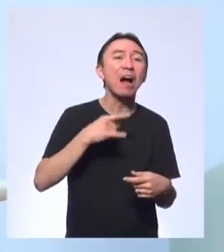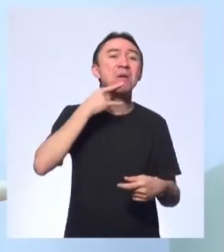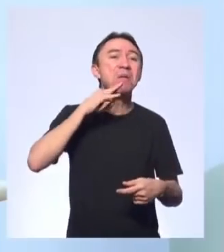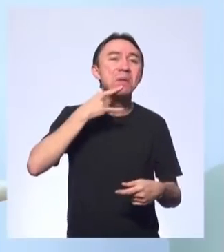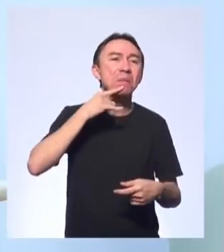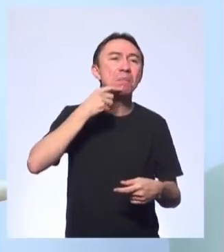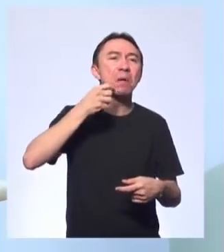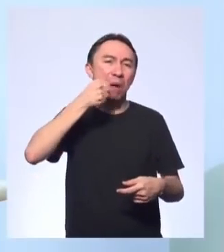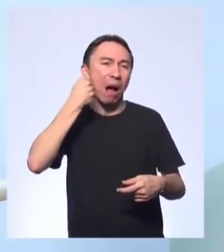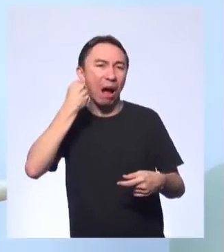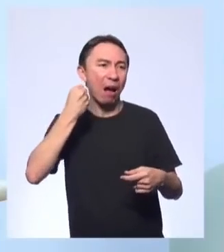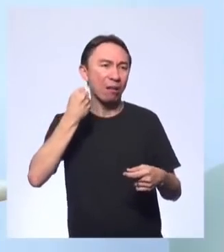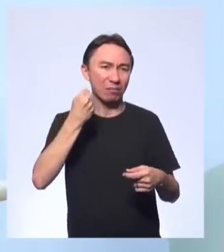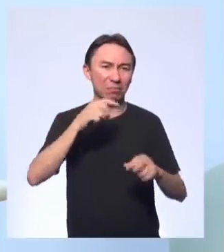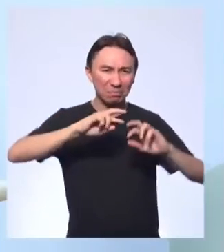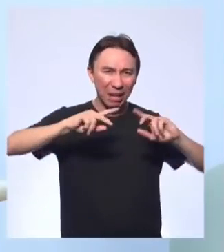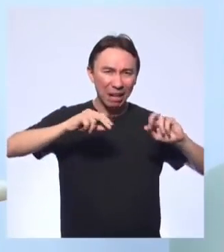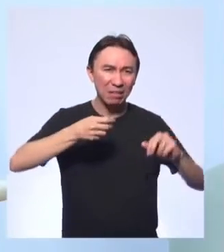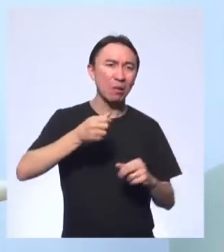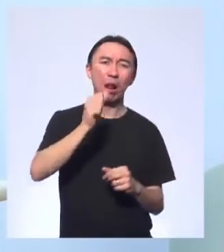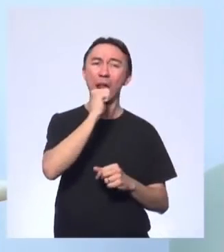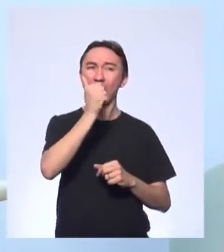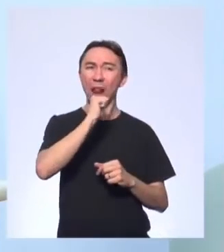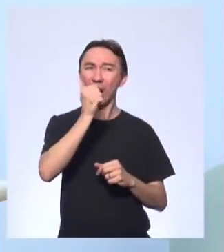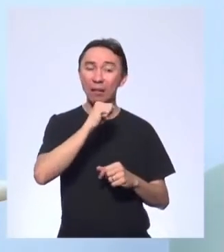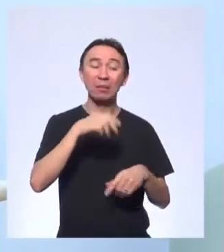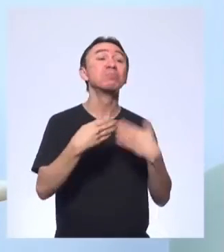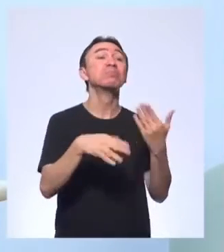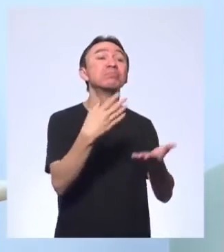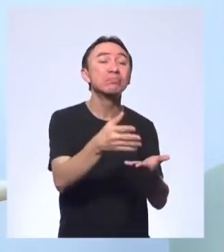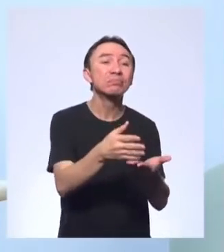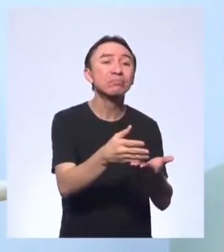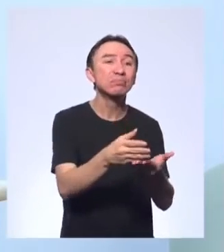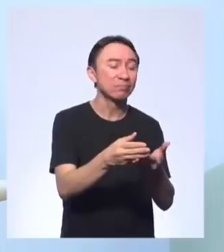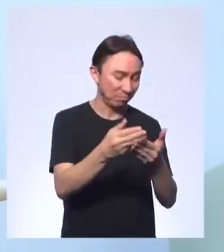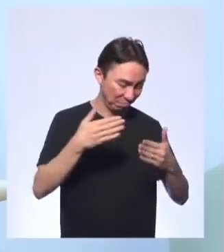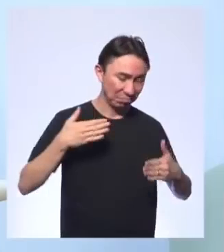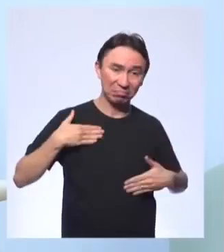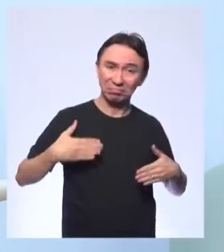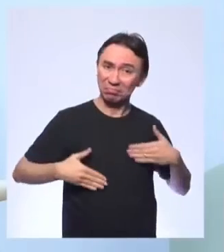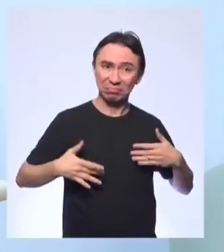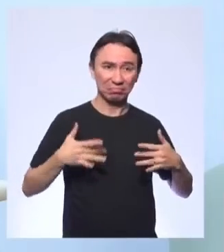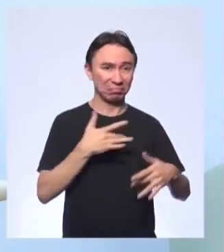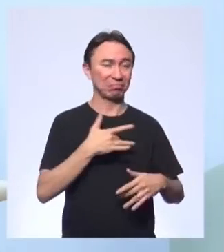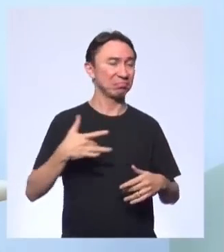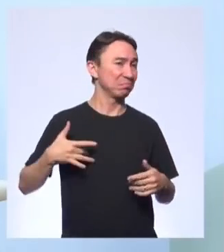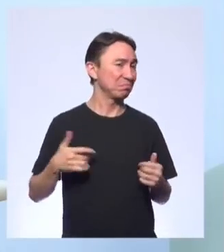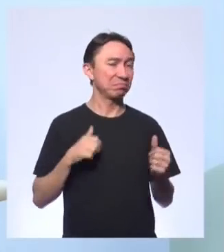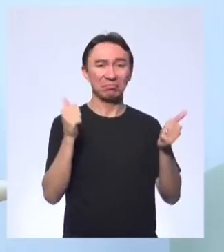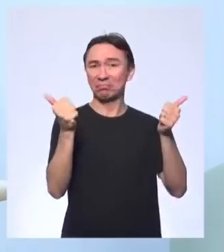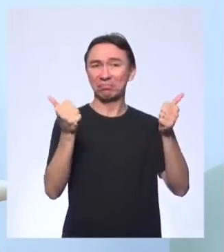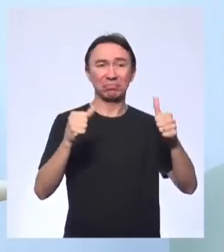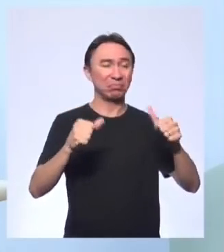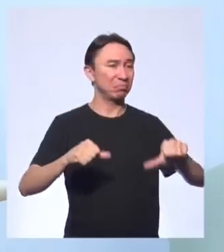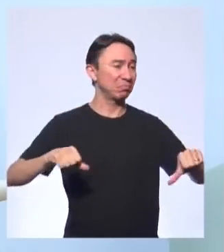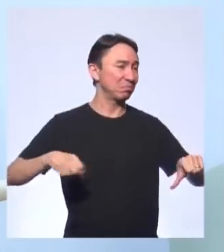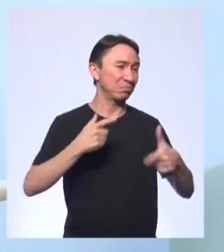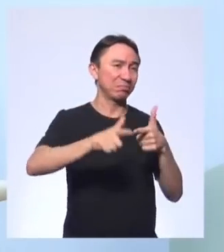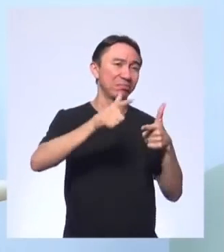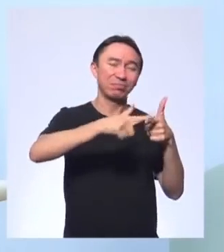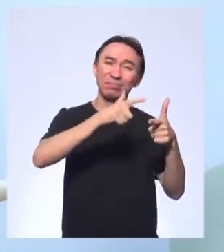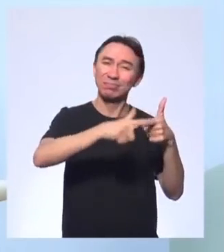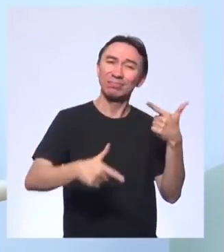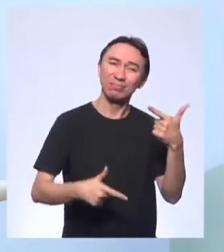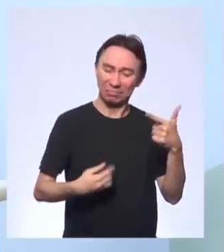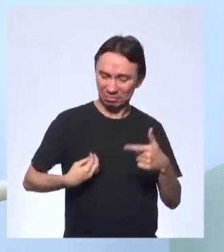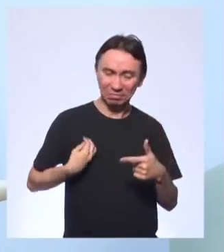de diversas formas aí em relação à saúde e à vida dos indivíduos, né? E a gente vai falar um pouquinho de